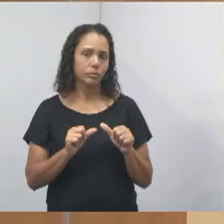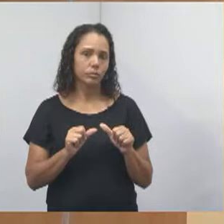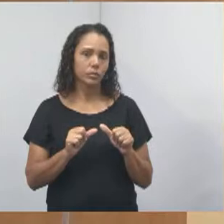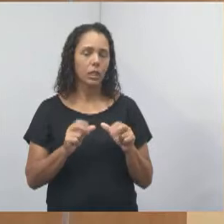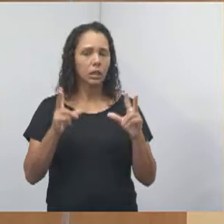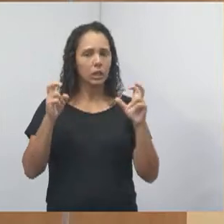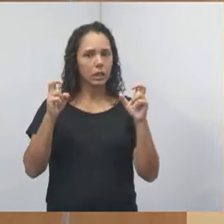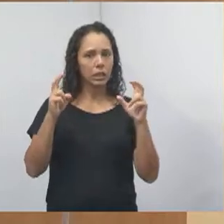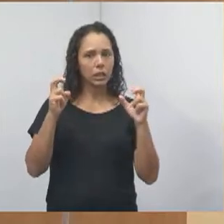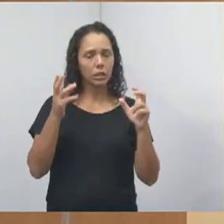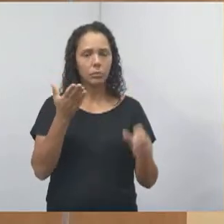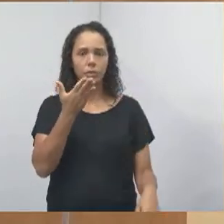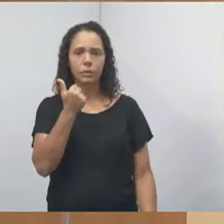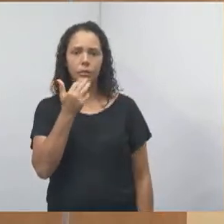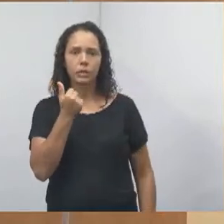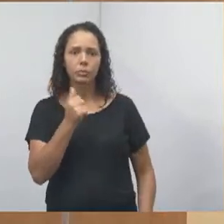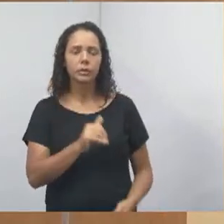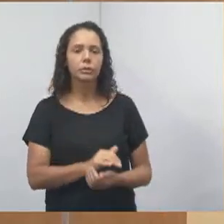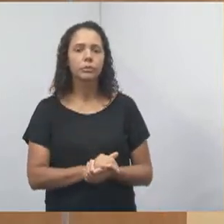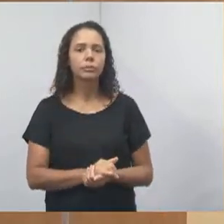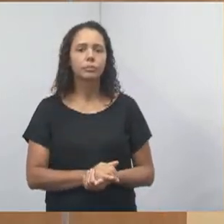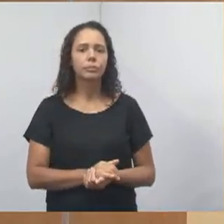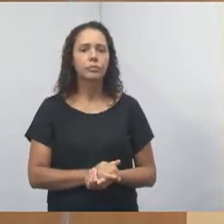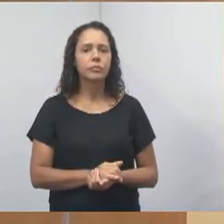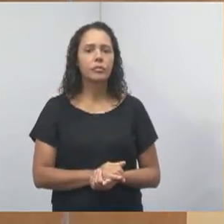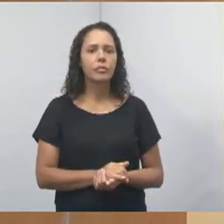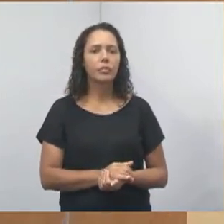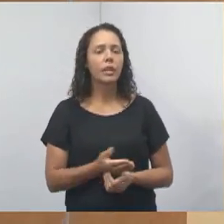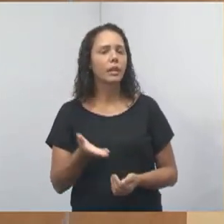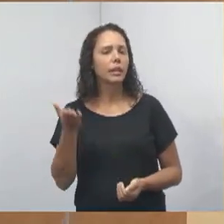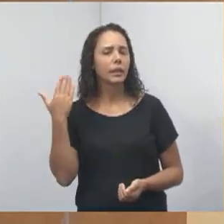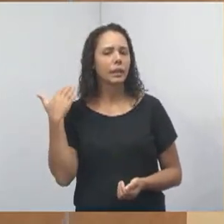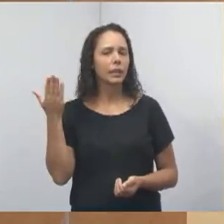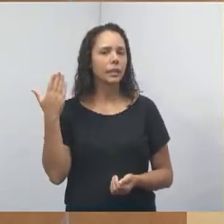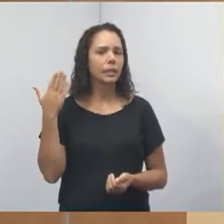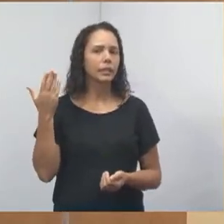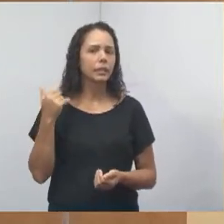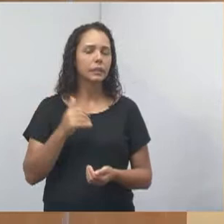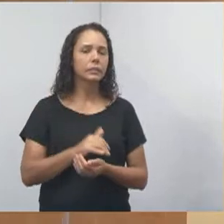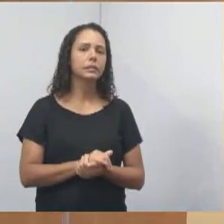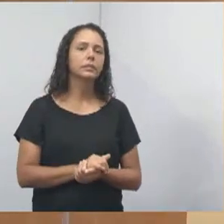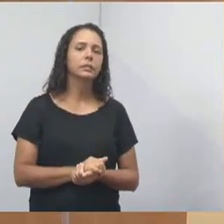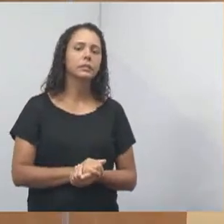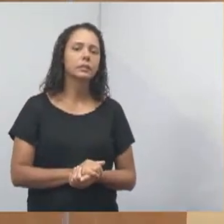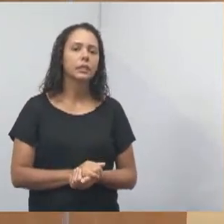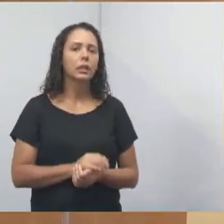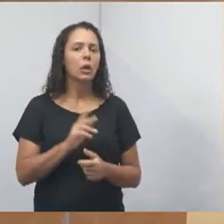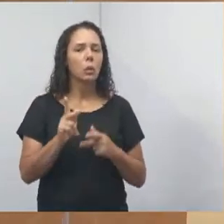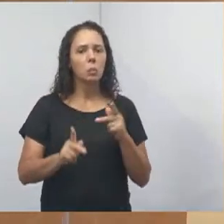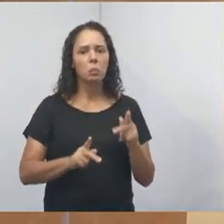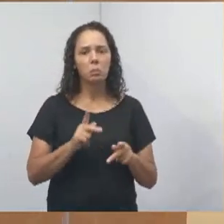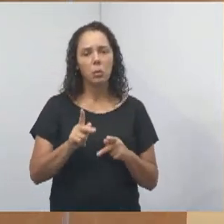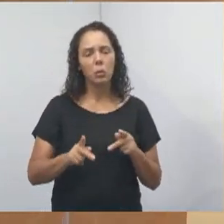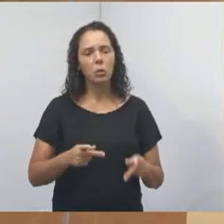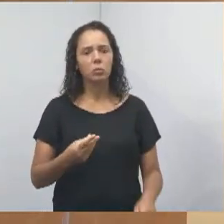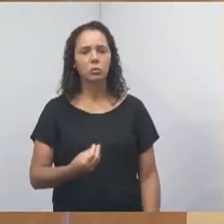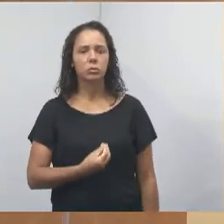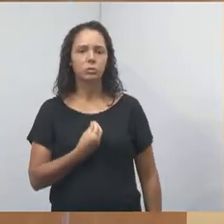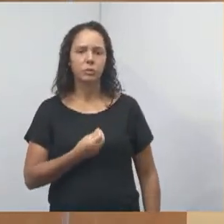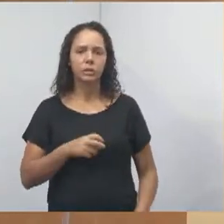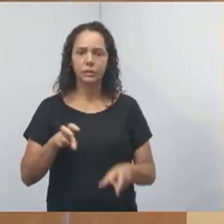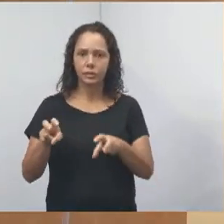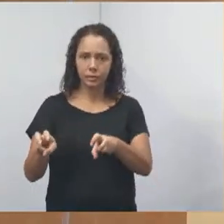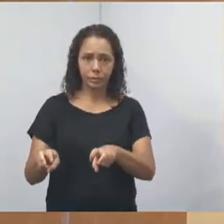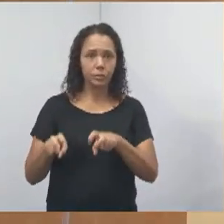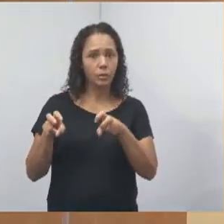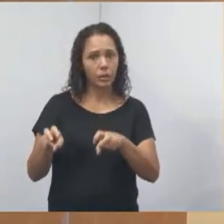Antes da Revolução Industrial, as pessoas viviam numa sociedade mais rural e elas